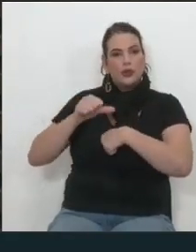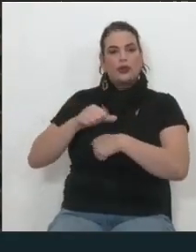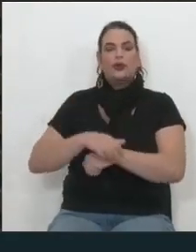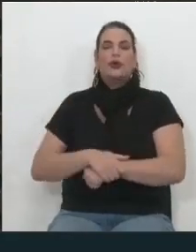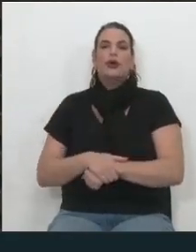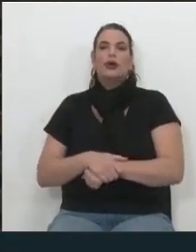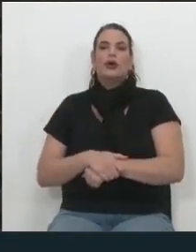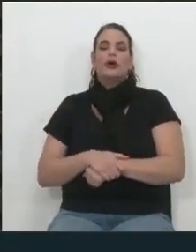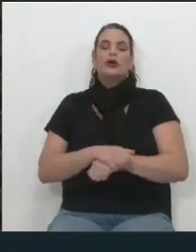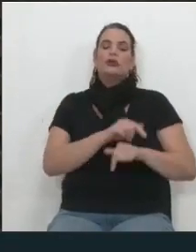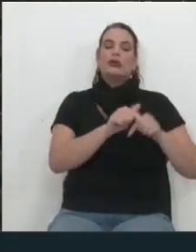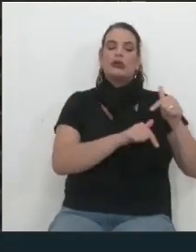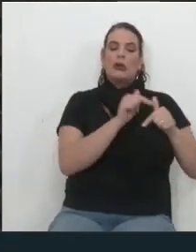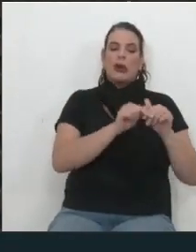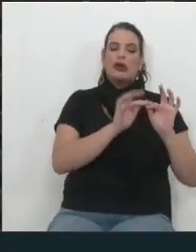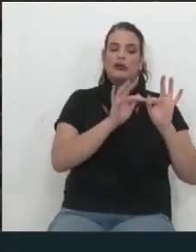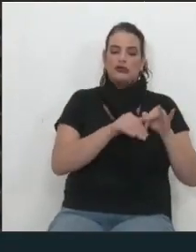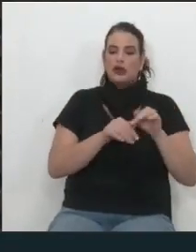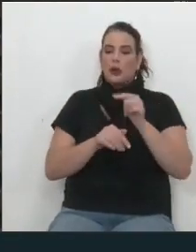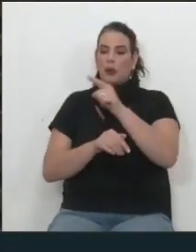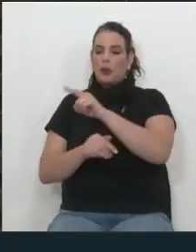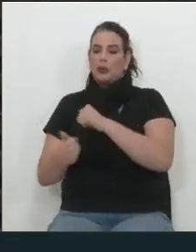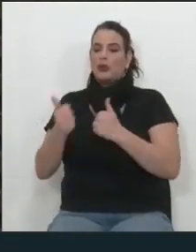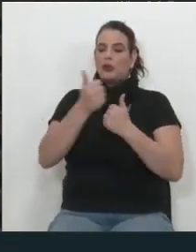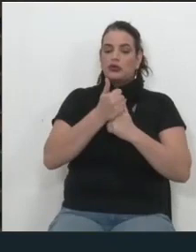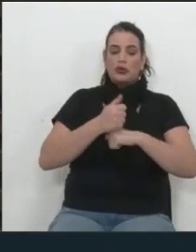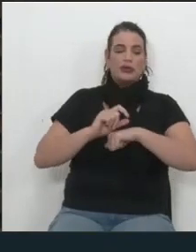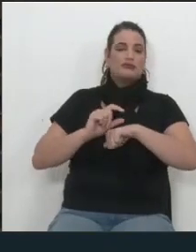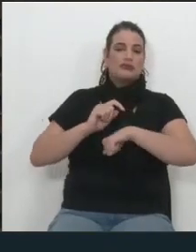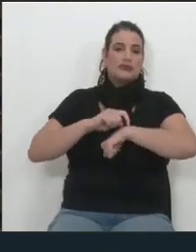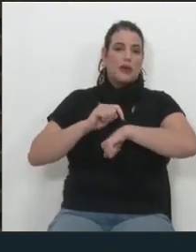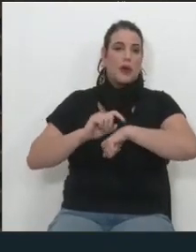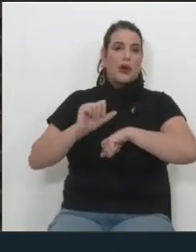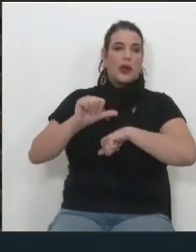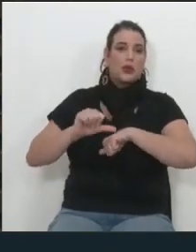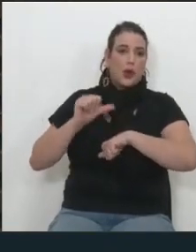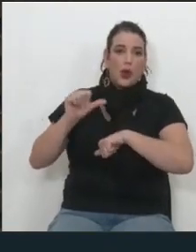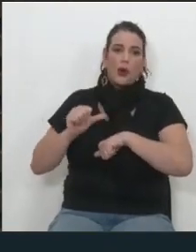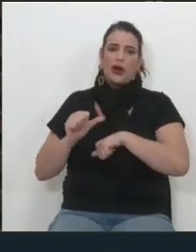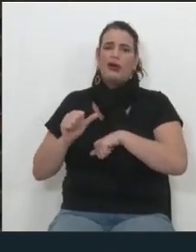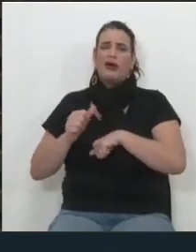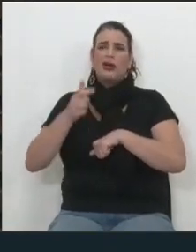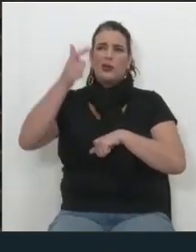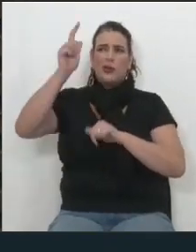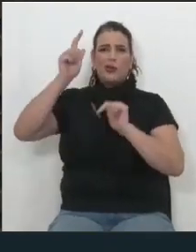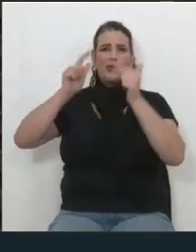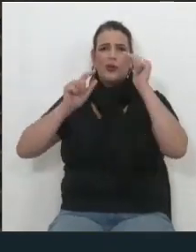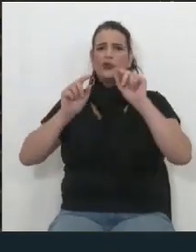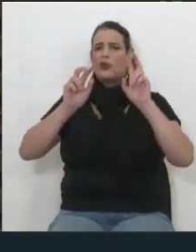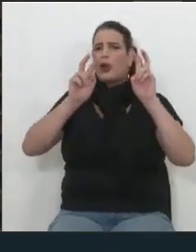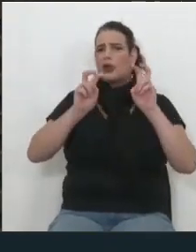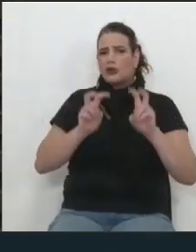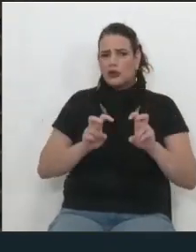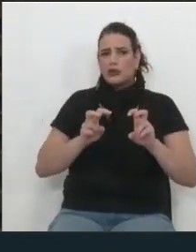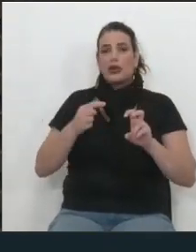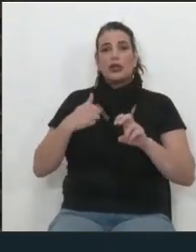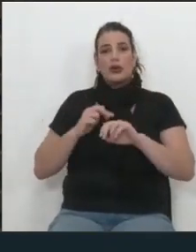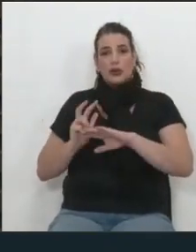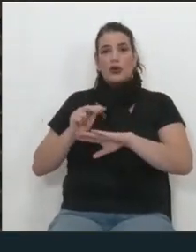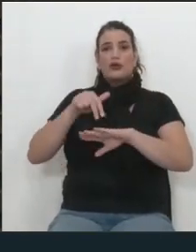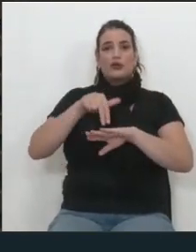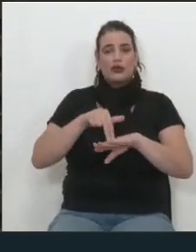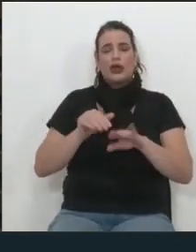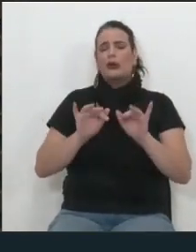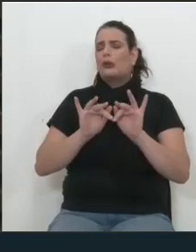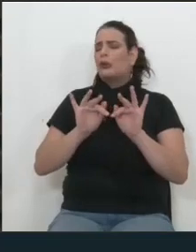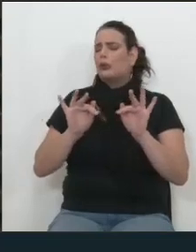entre outros assuntos. Então, eu venho aqui humildemente falar a todos